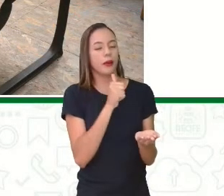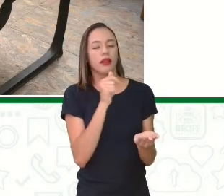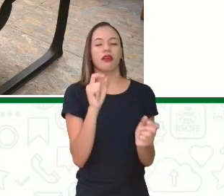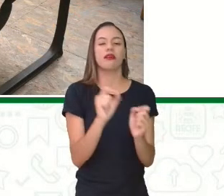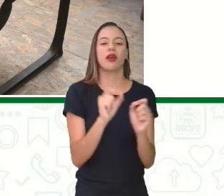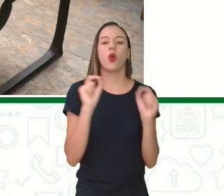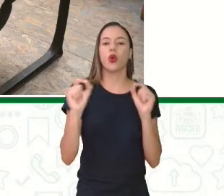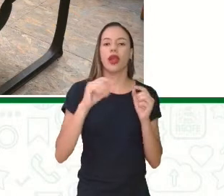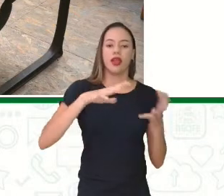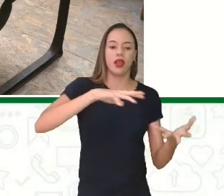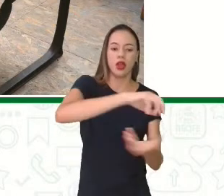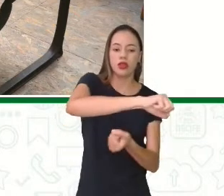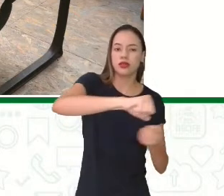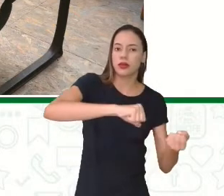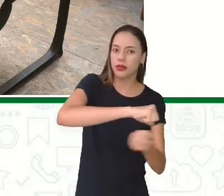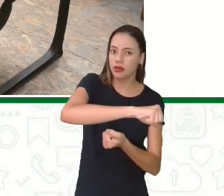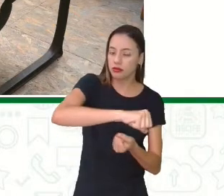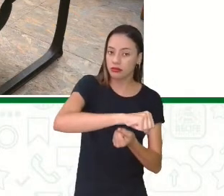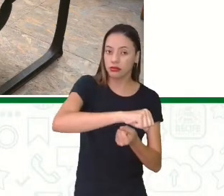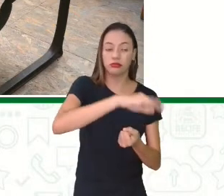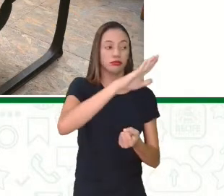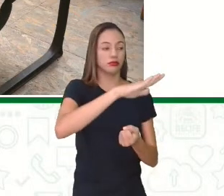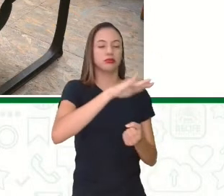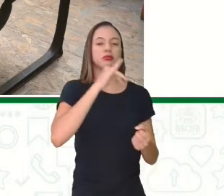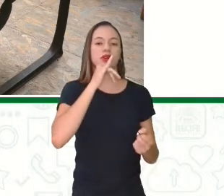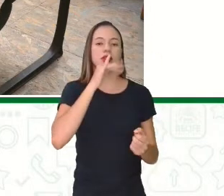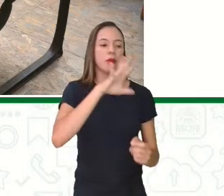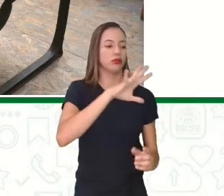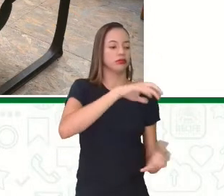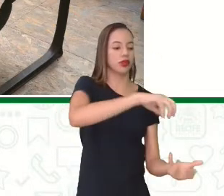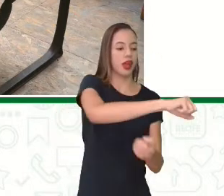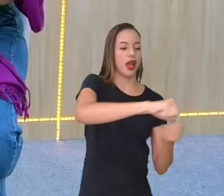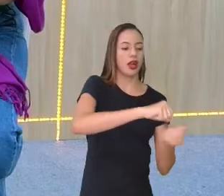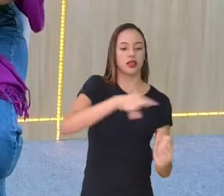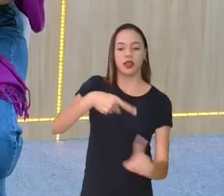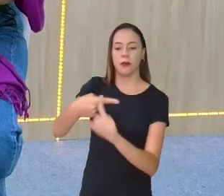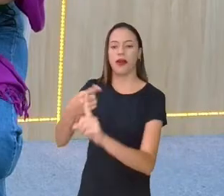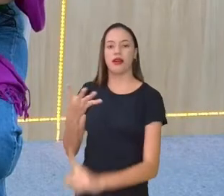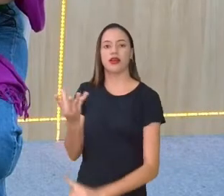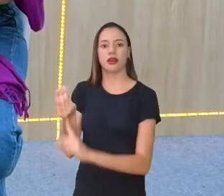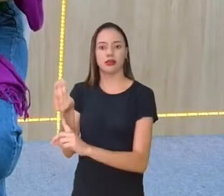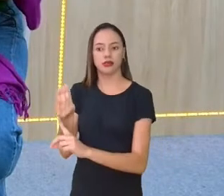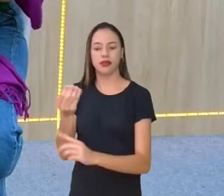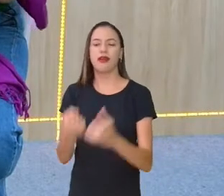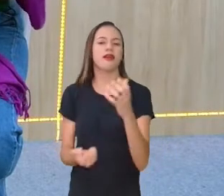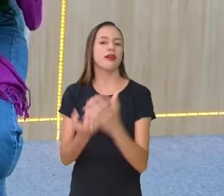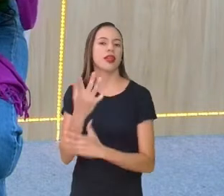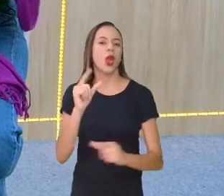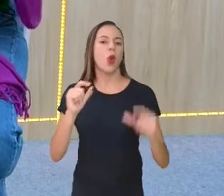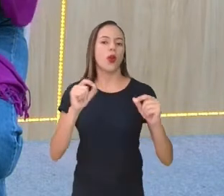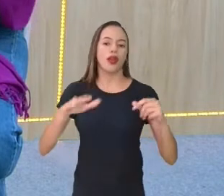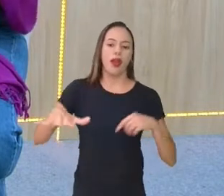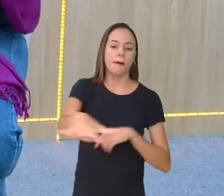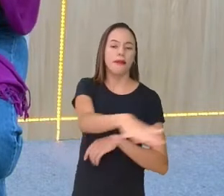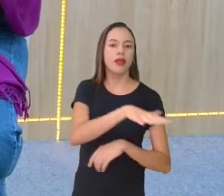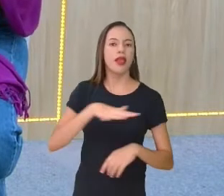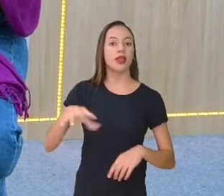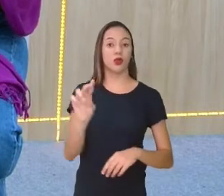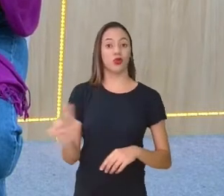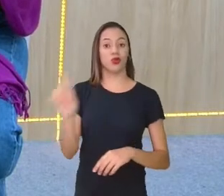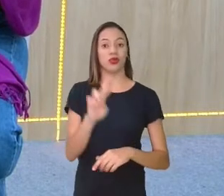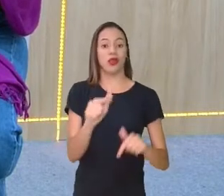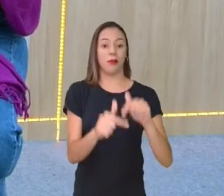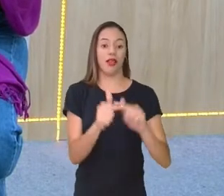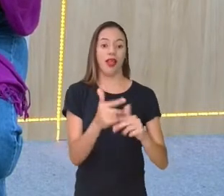a sustentabilidade, né, arte e sustentabilidade, constroem ambientes, né, com materiais recicláveis.